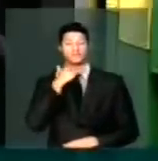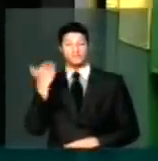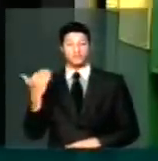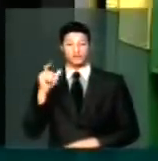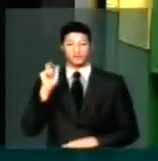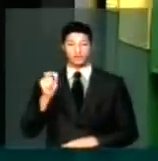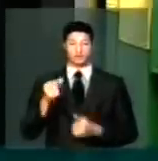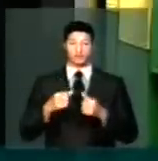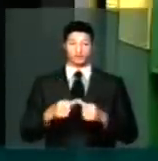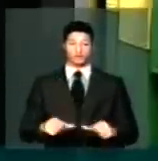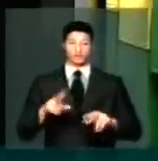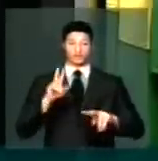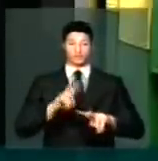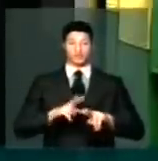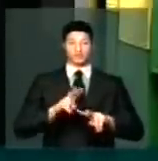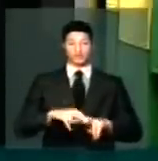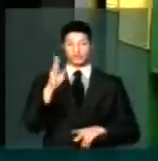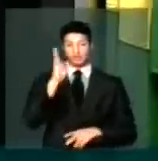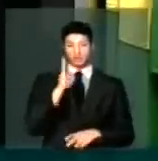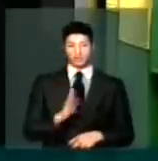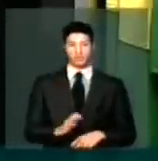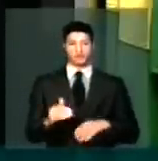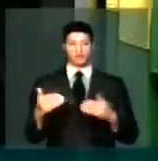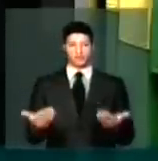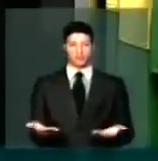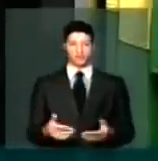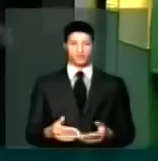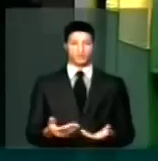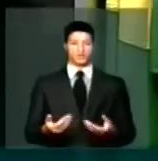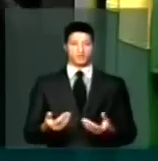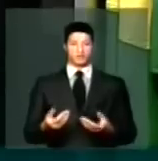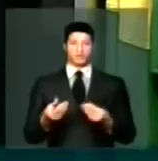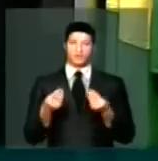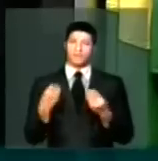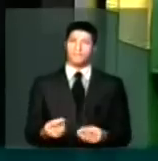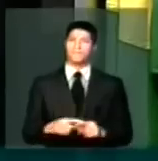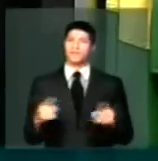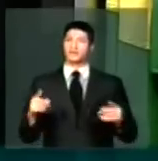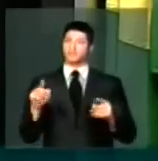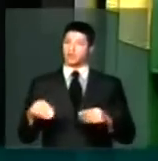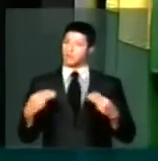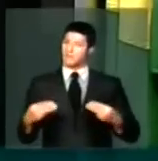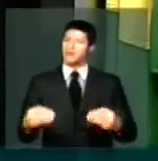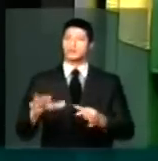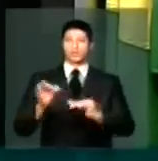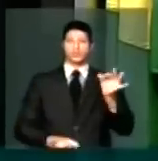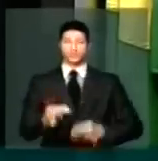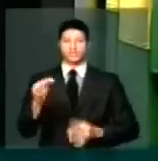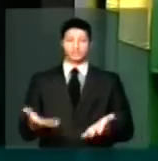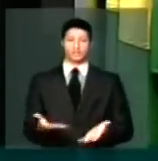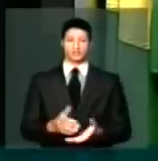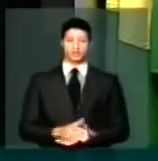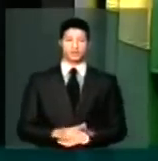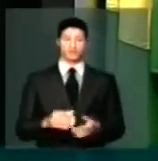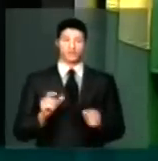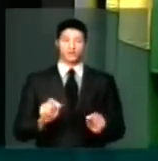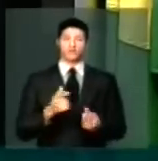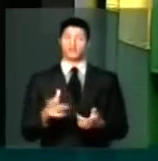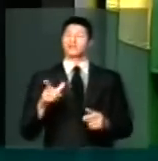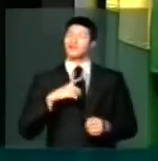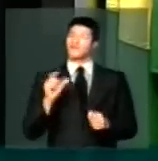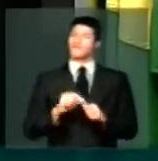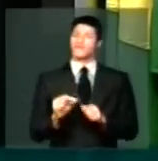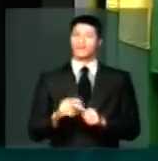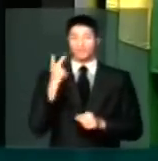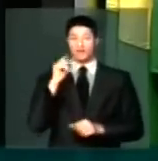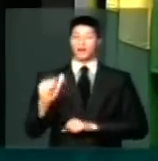morrer do que estar no presídio brasileiro. Poxa, mas ele não é um ministro da Justiça? O que que ele tem